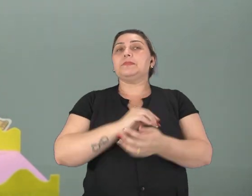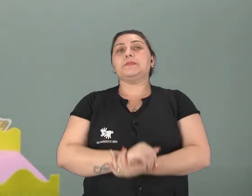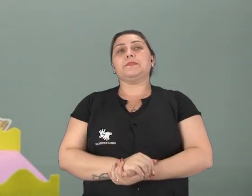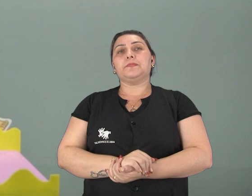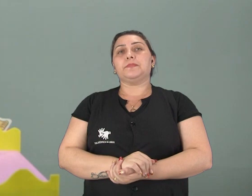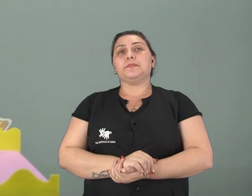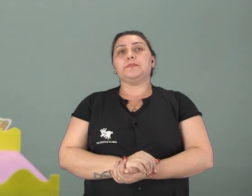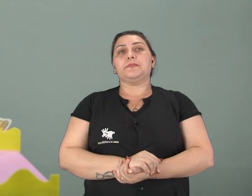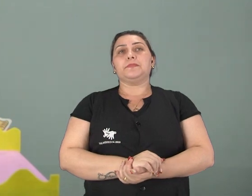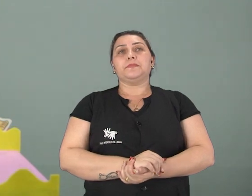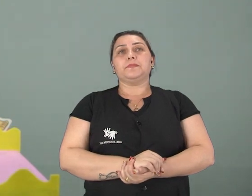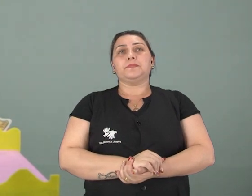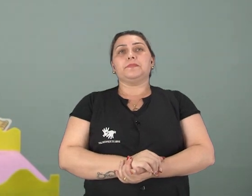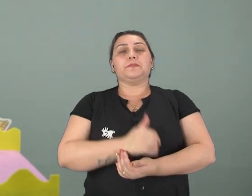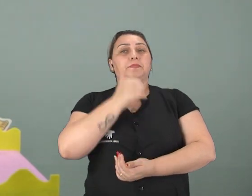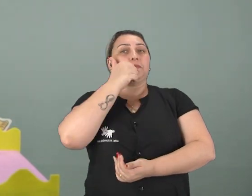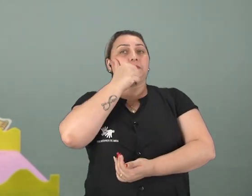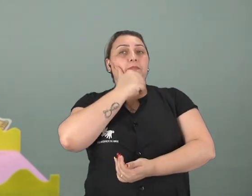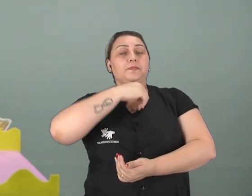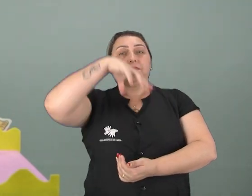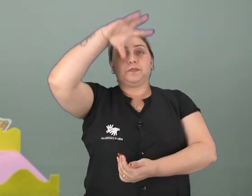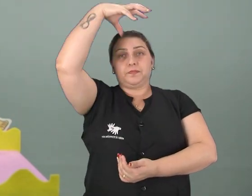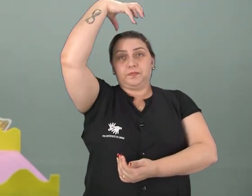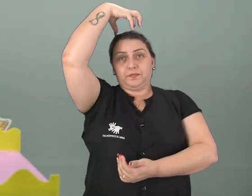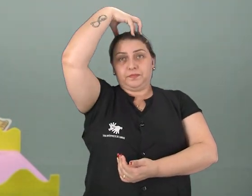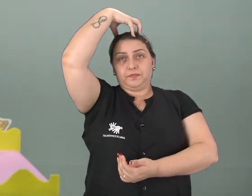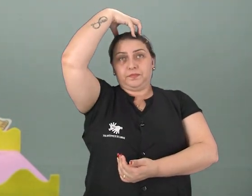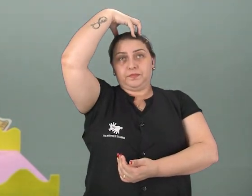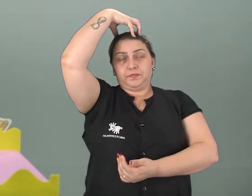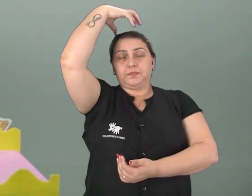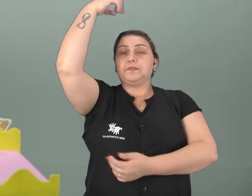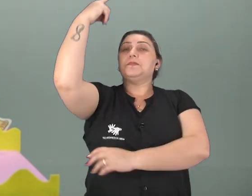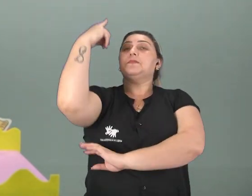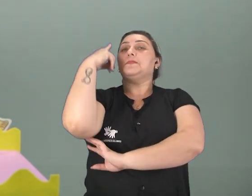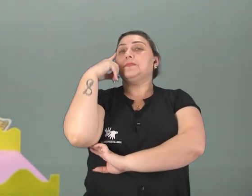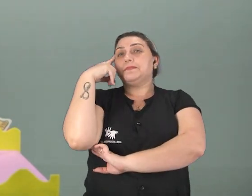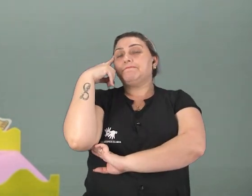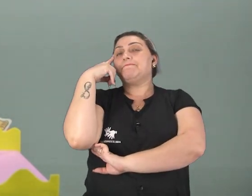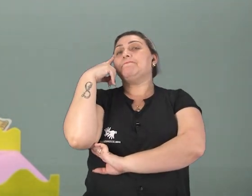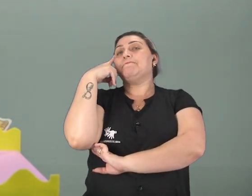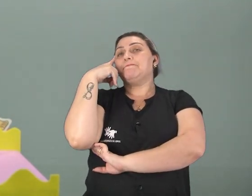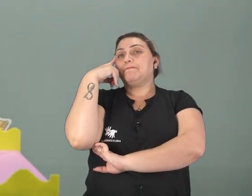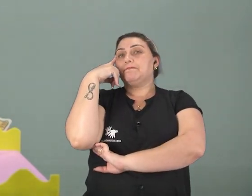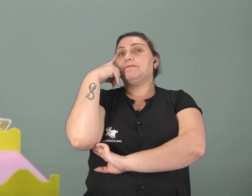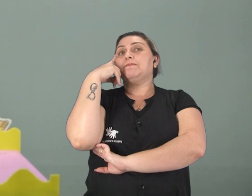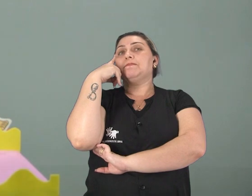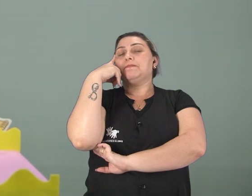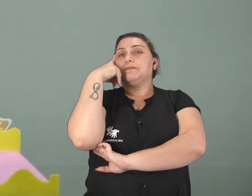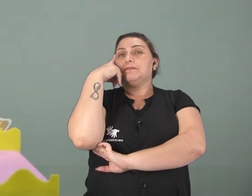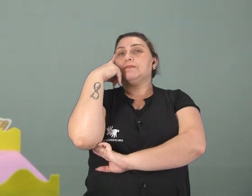de presente para a sua rainha. Então, ele ficou pensando